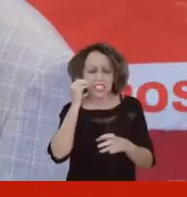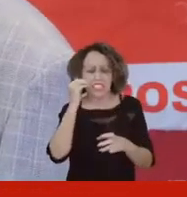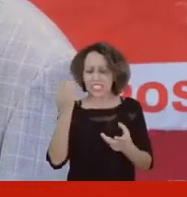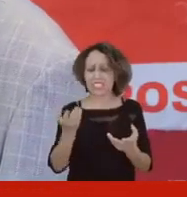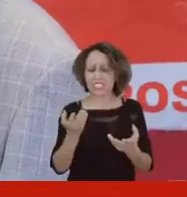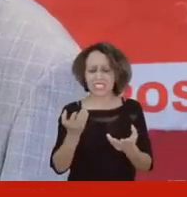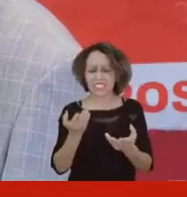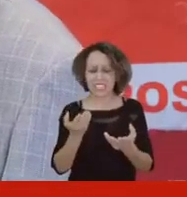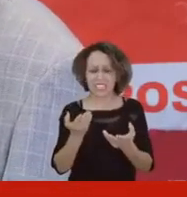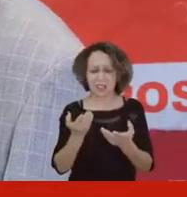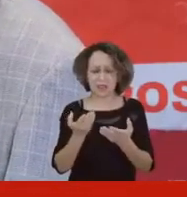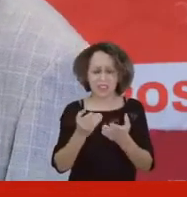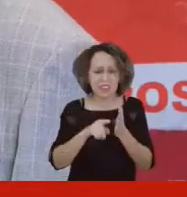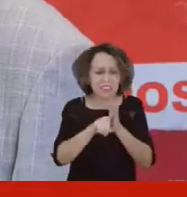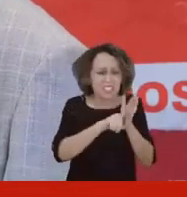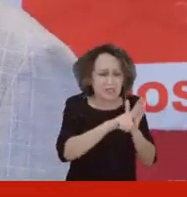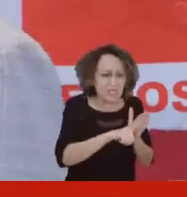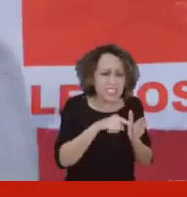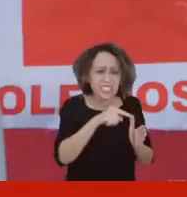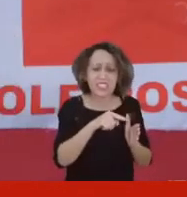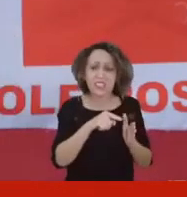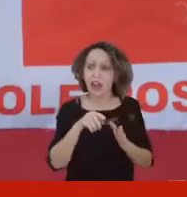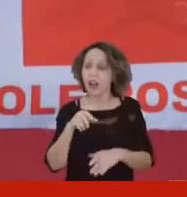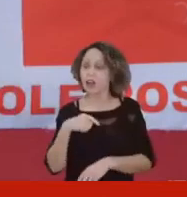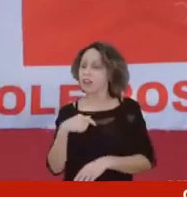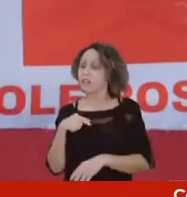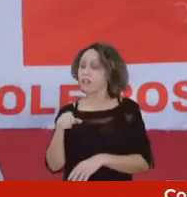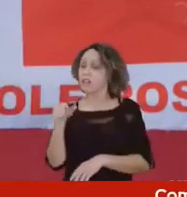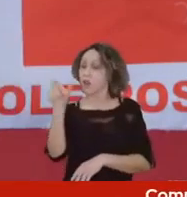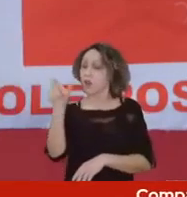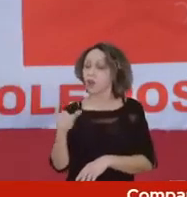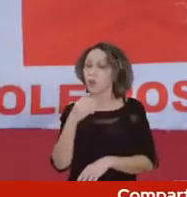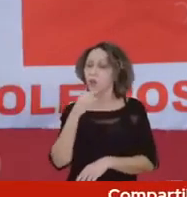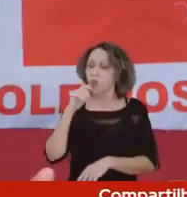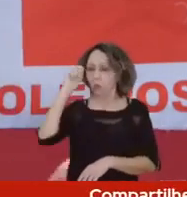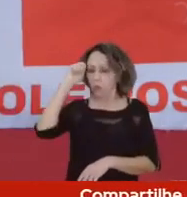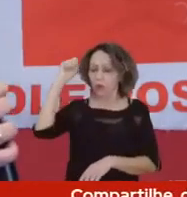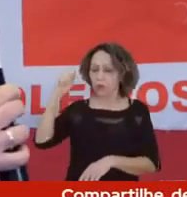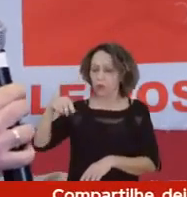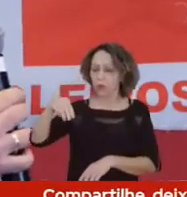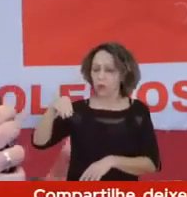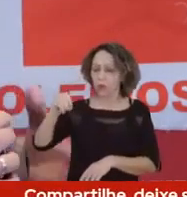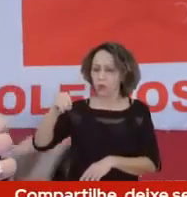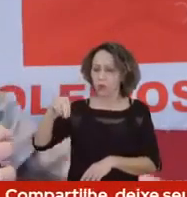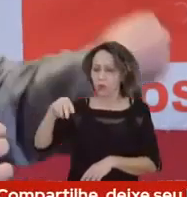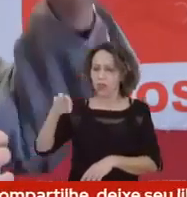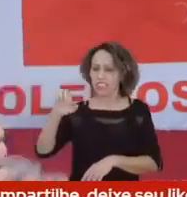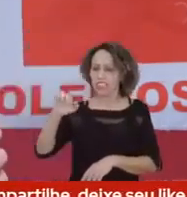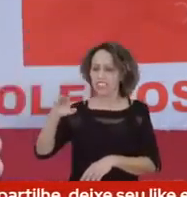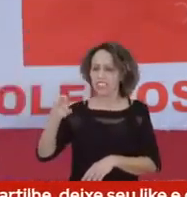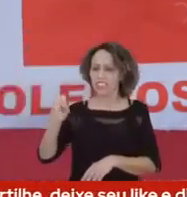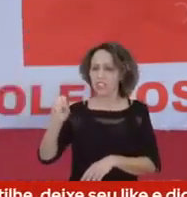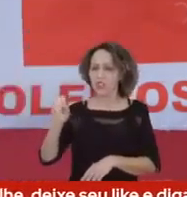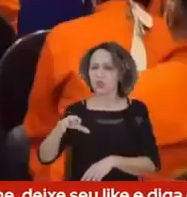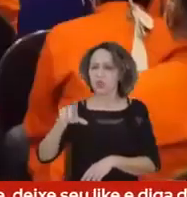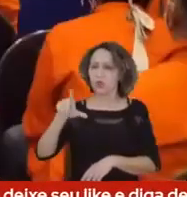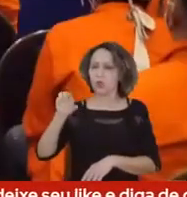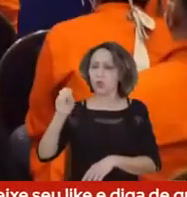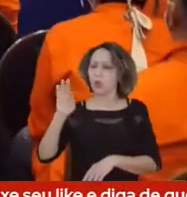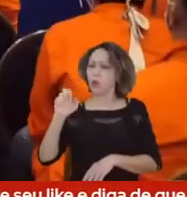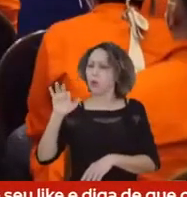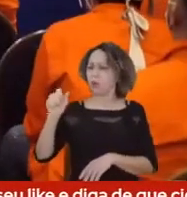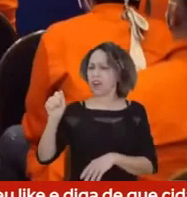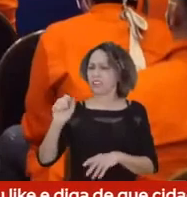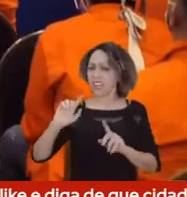petróleo. Eles achavam, o editorial do Estadão é dizendo taxativamente que a